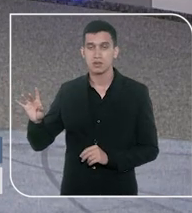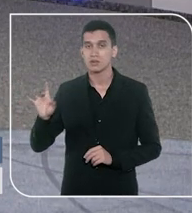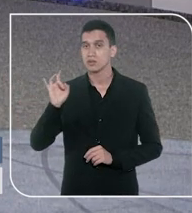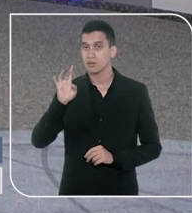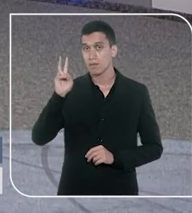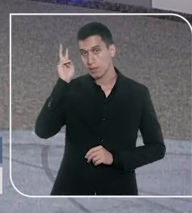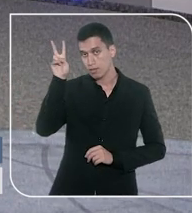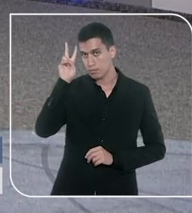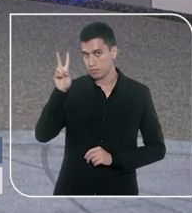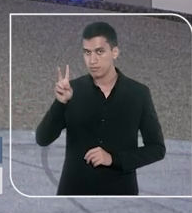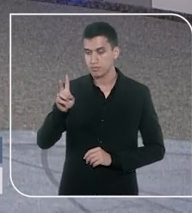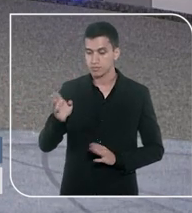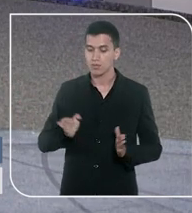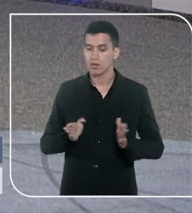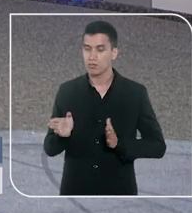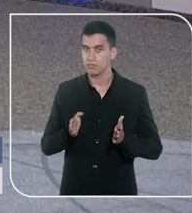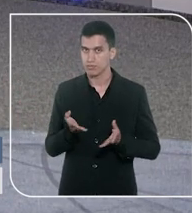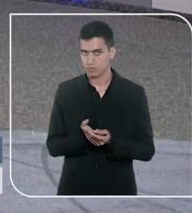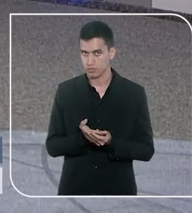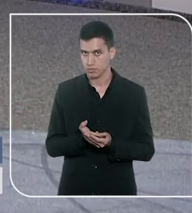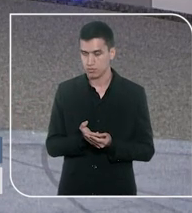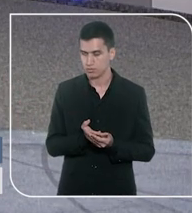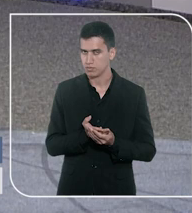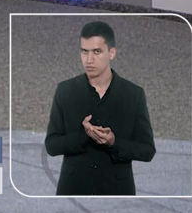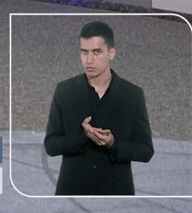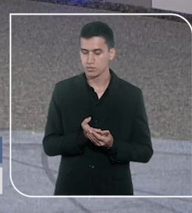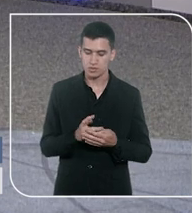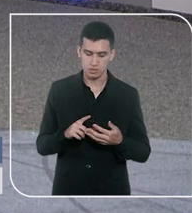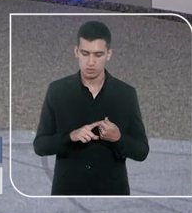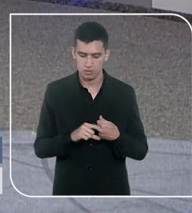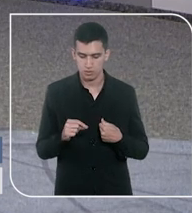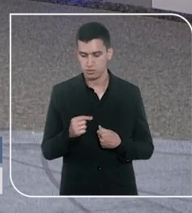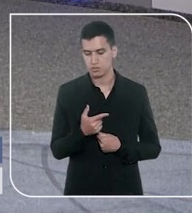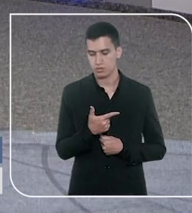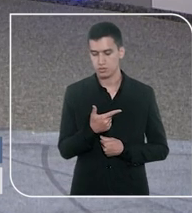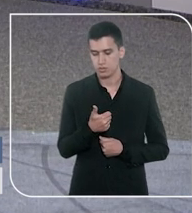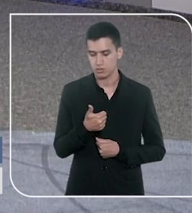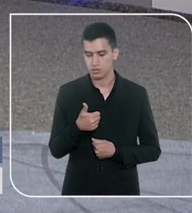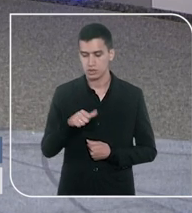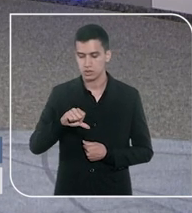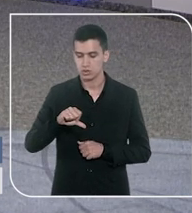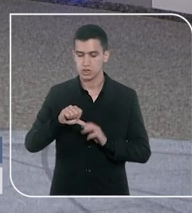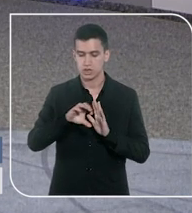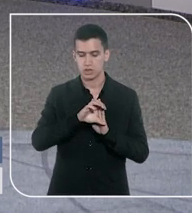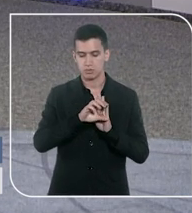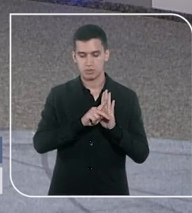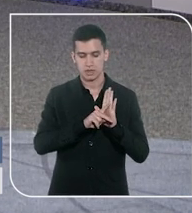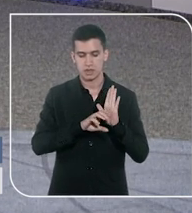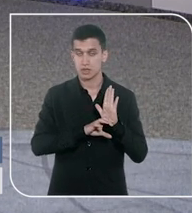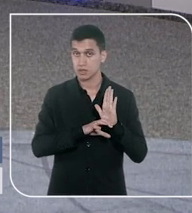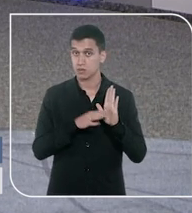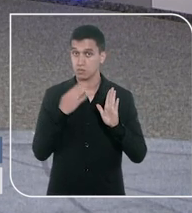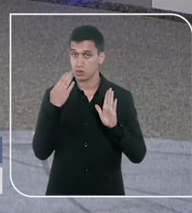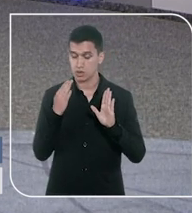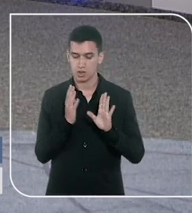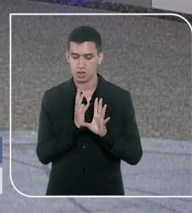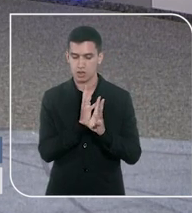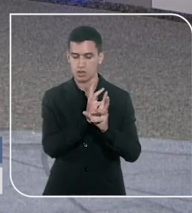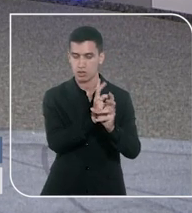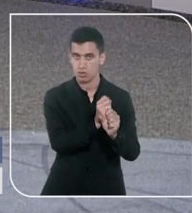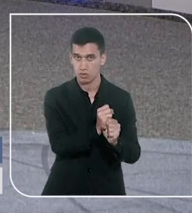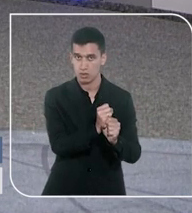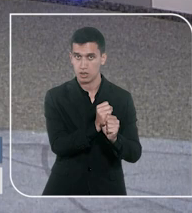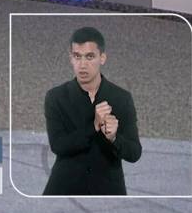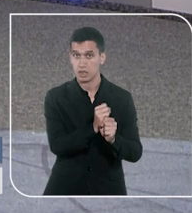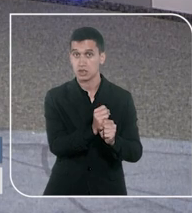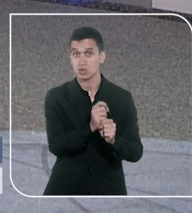referente aos prazos processuais. O artigo 219 do CPC prevê que a contagem é